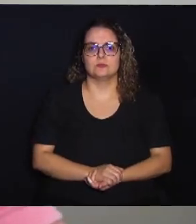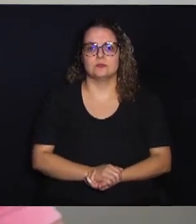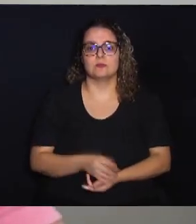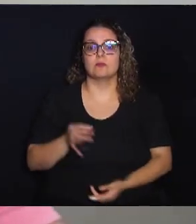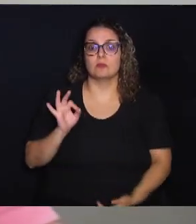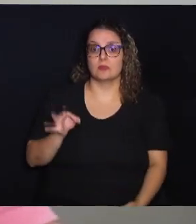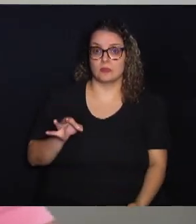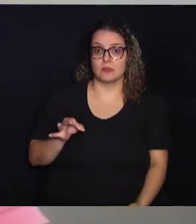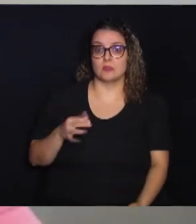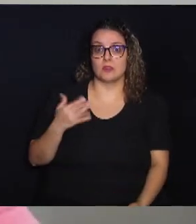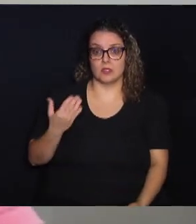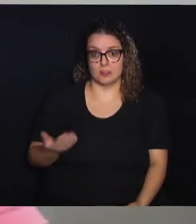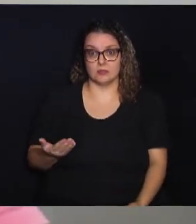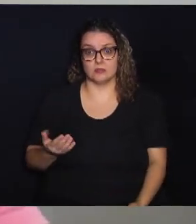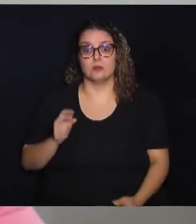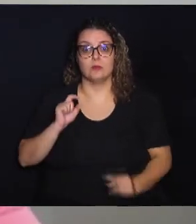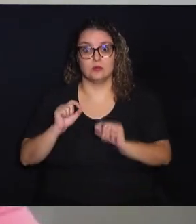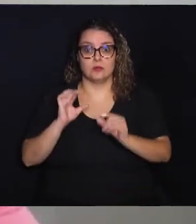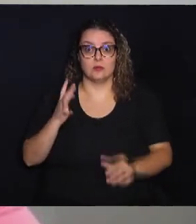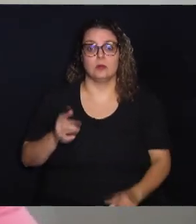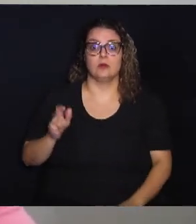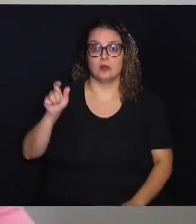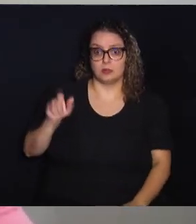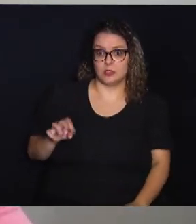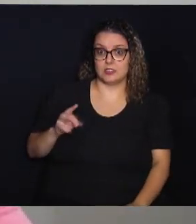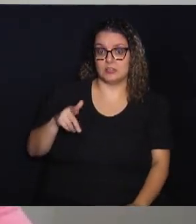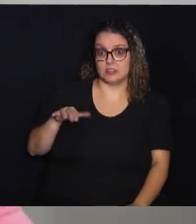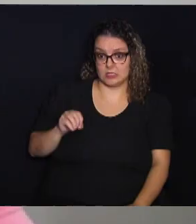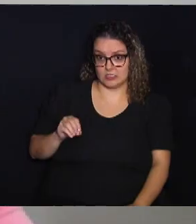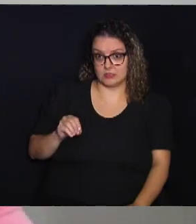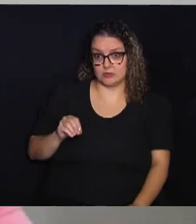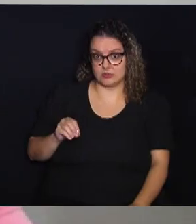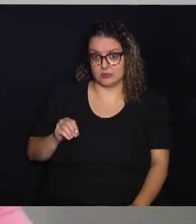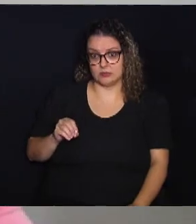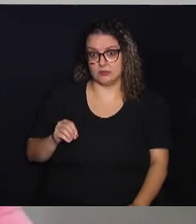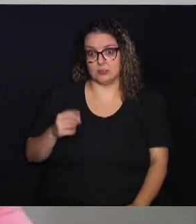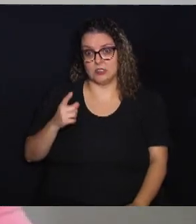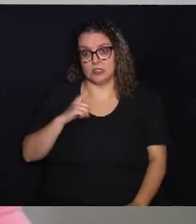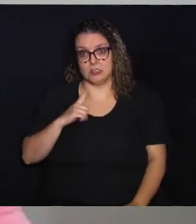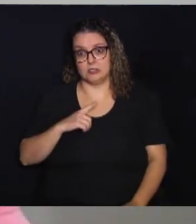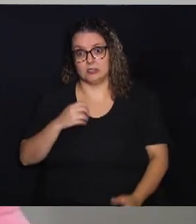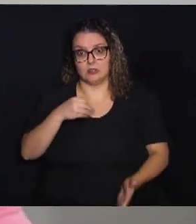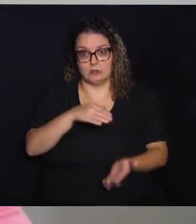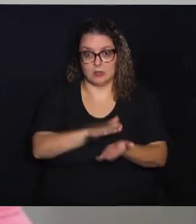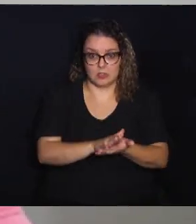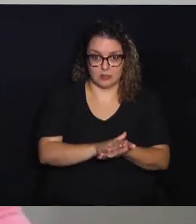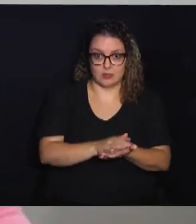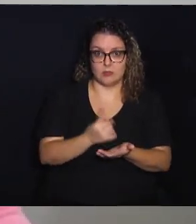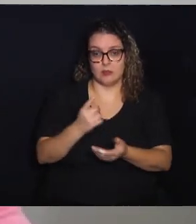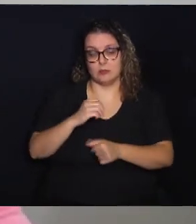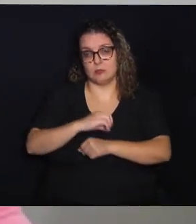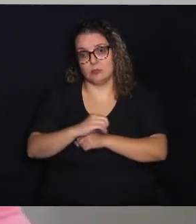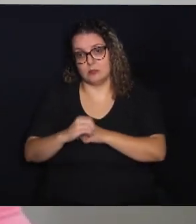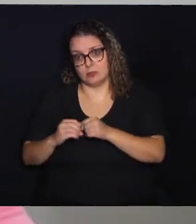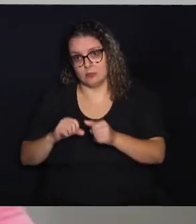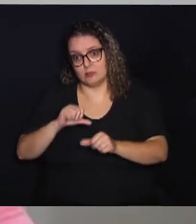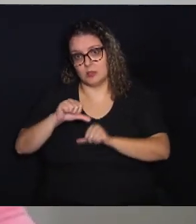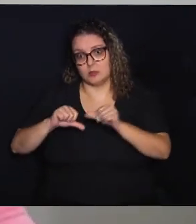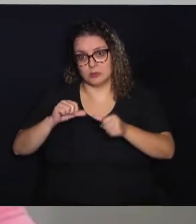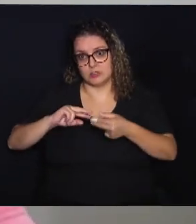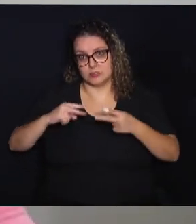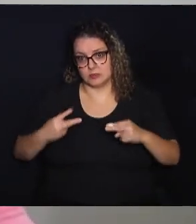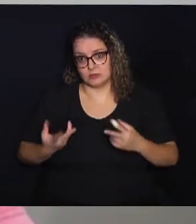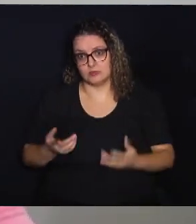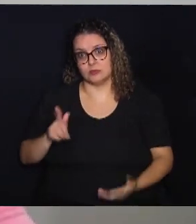Certo. Então, o que acontece? As pessoas que têm traço, ela tem uma cópia do gene HBB com uma mutação e, por isso,